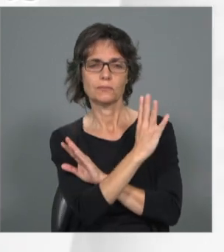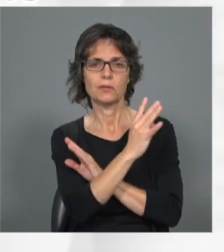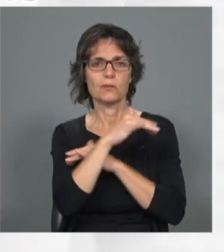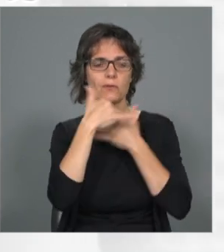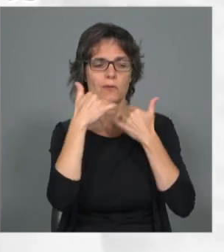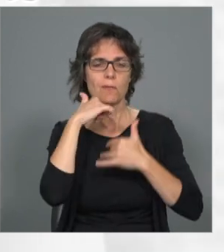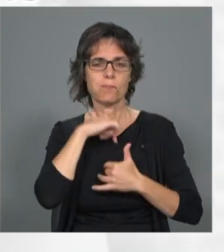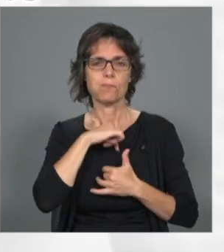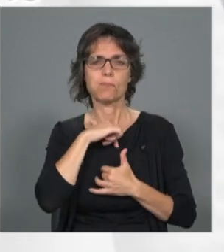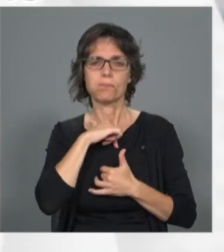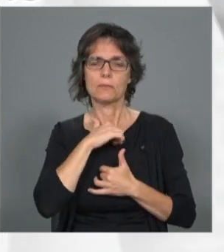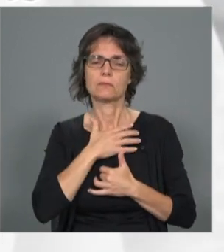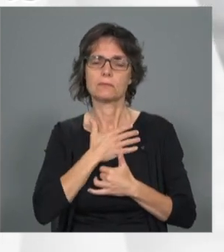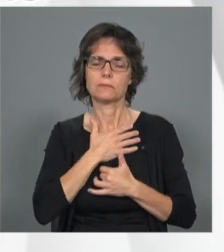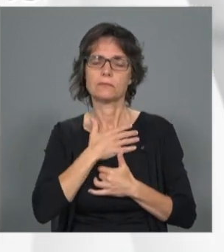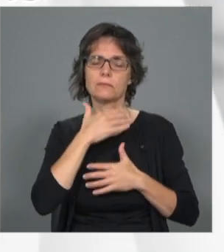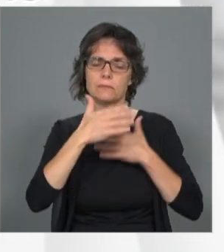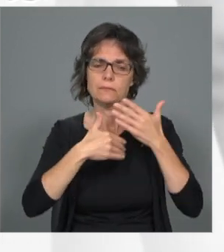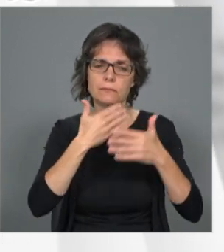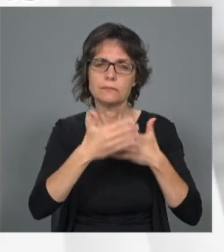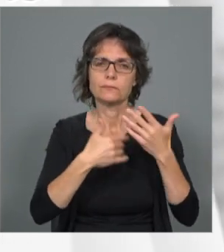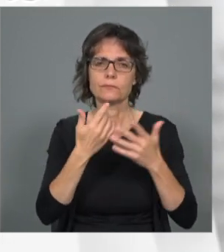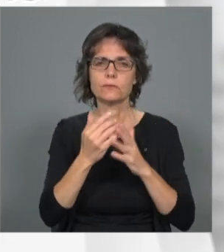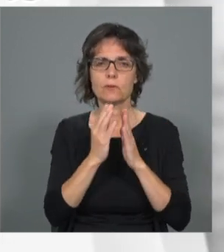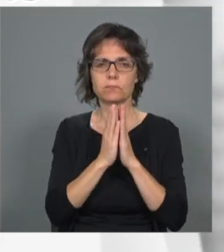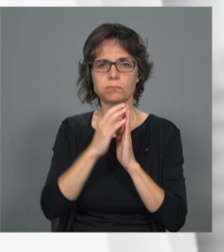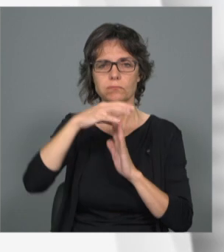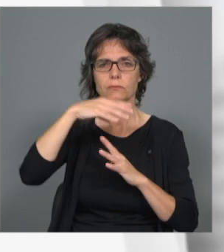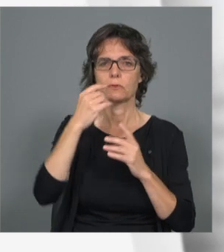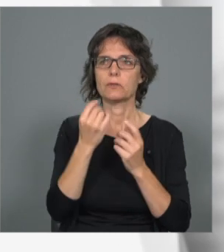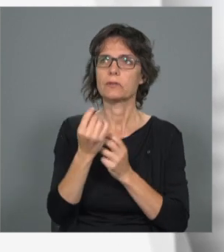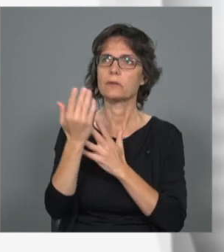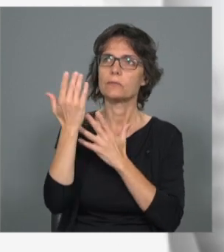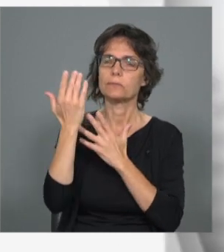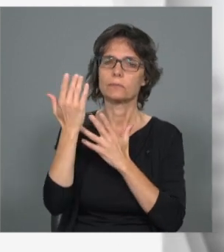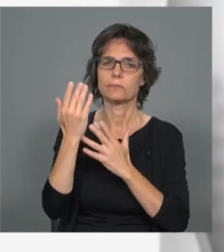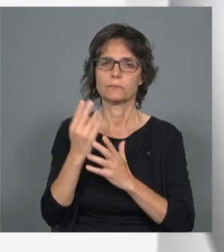alegria. E estavam continuamente no templo, bendizendo a Deus.